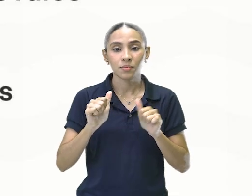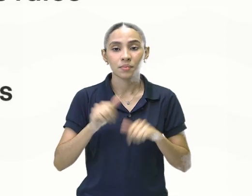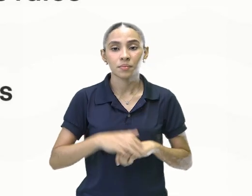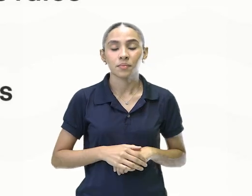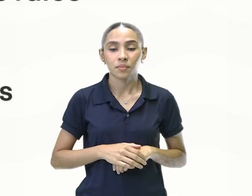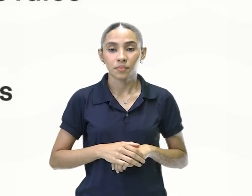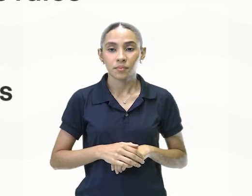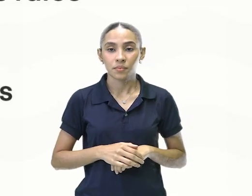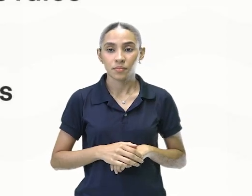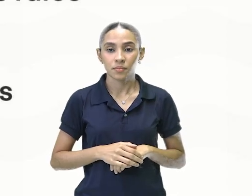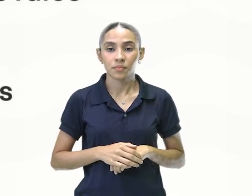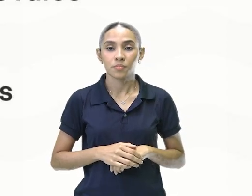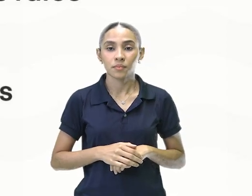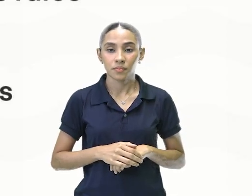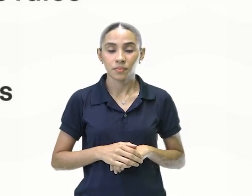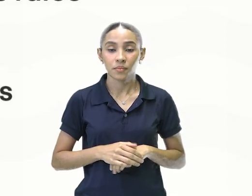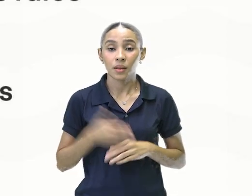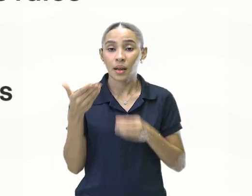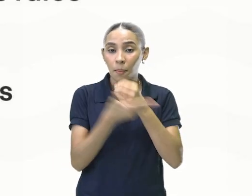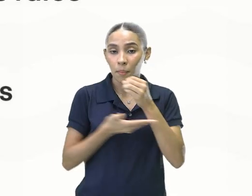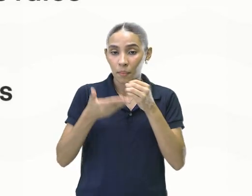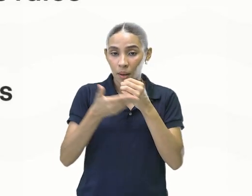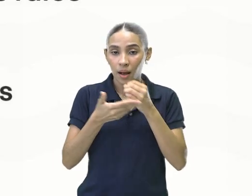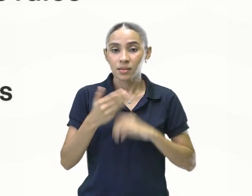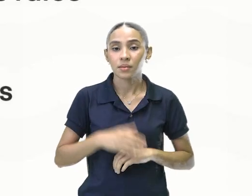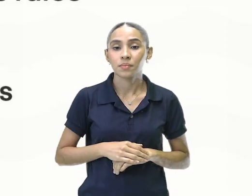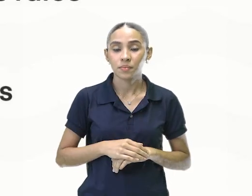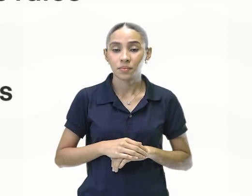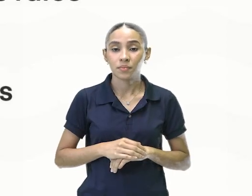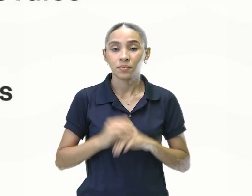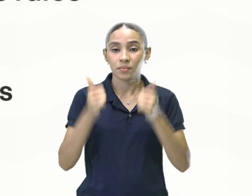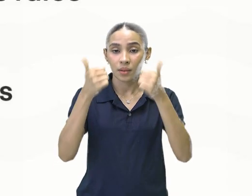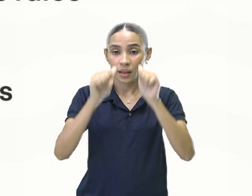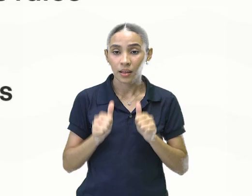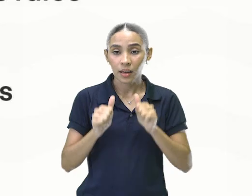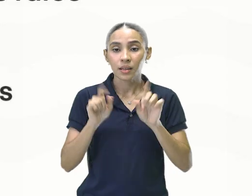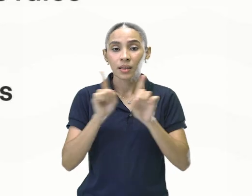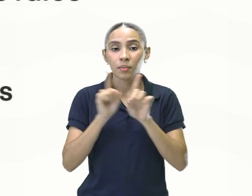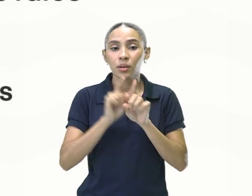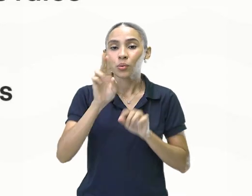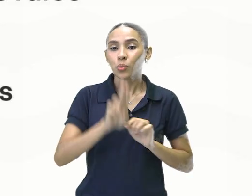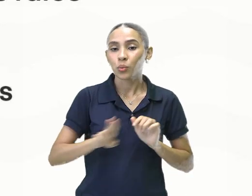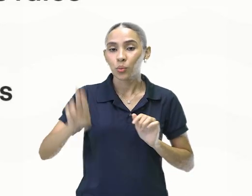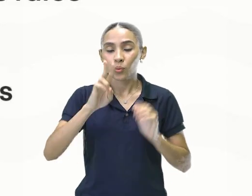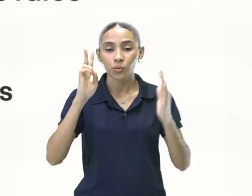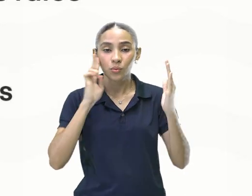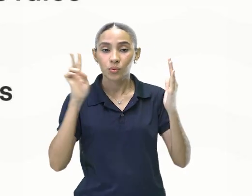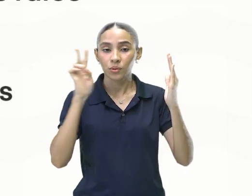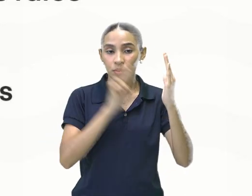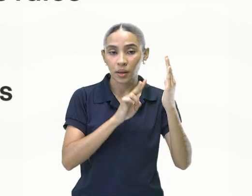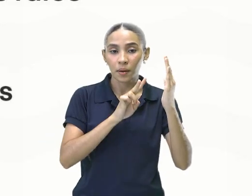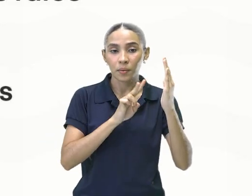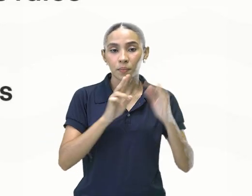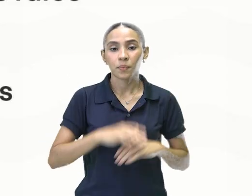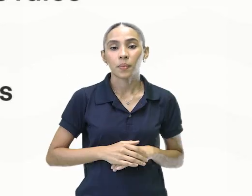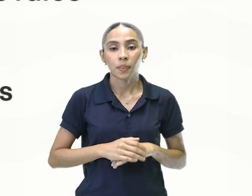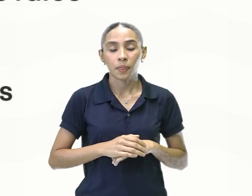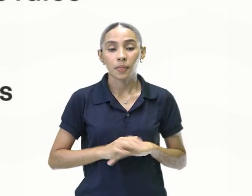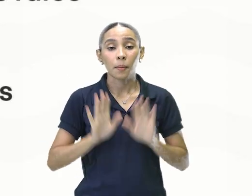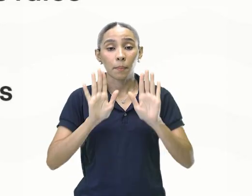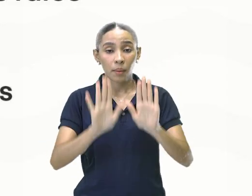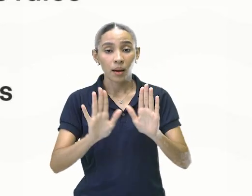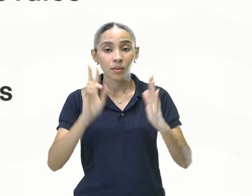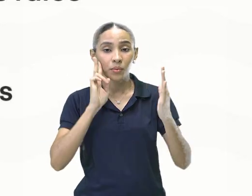construção. É a base da construção e utilização dos